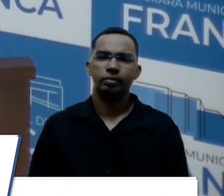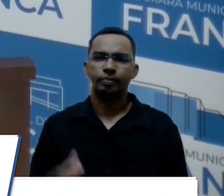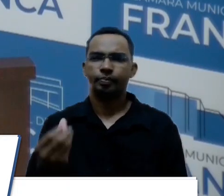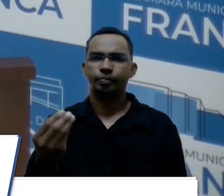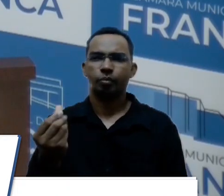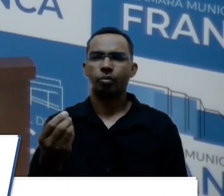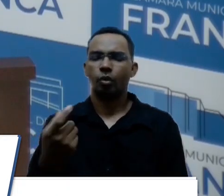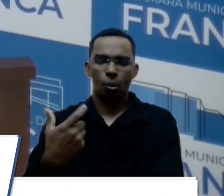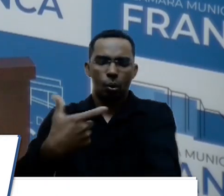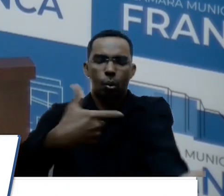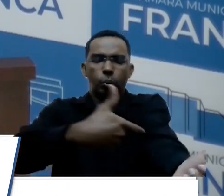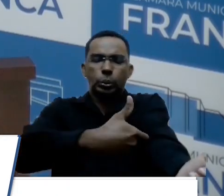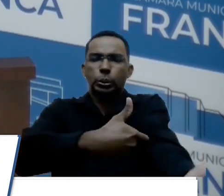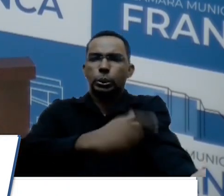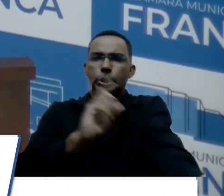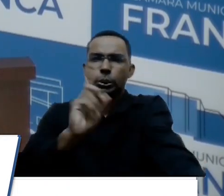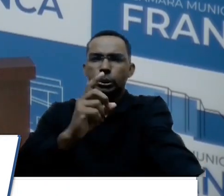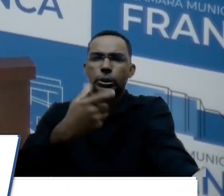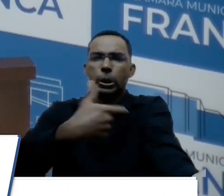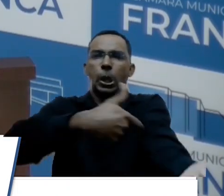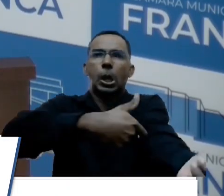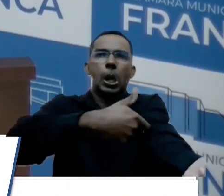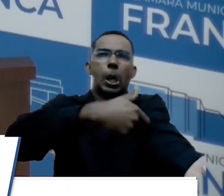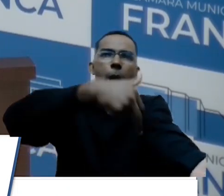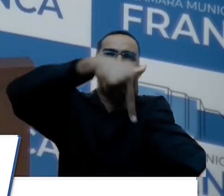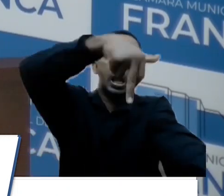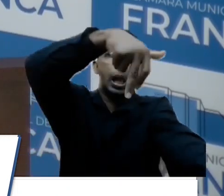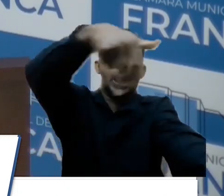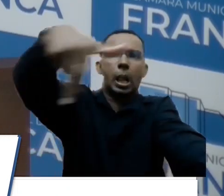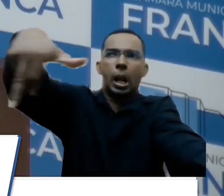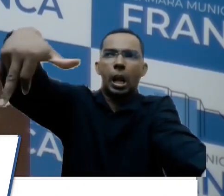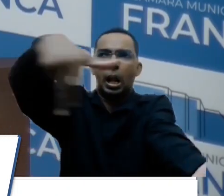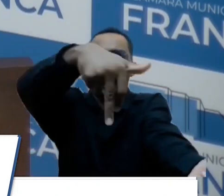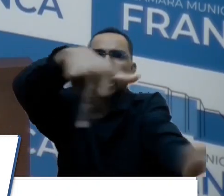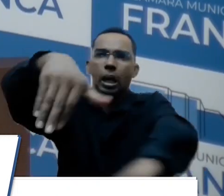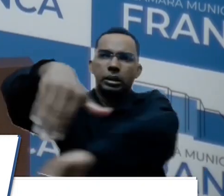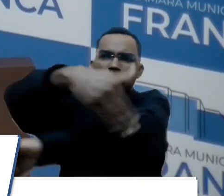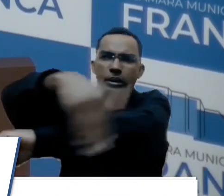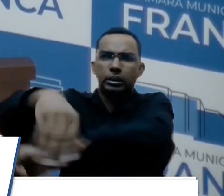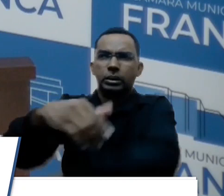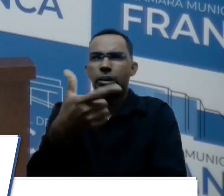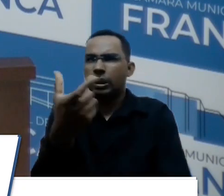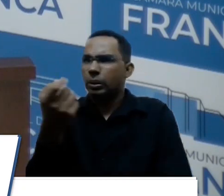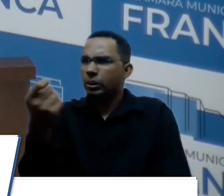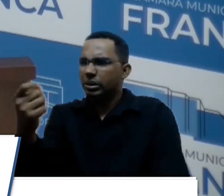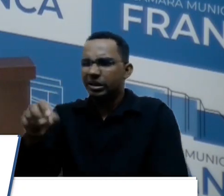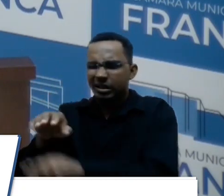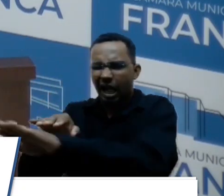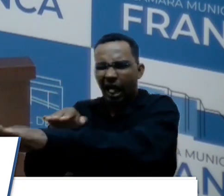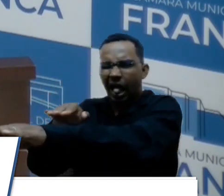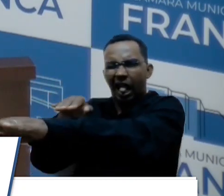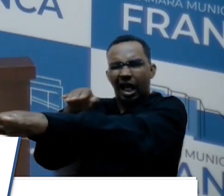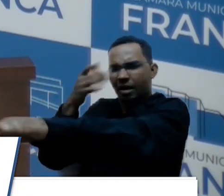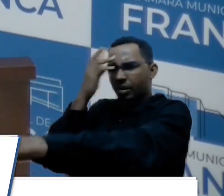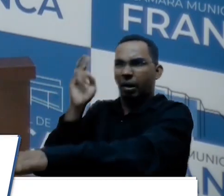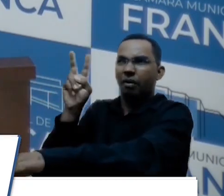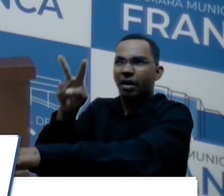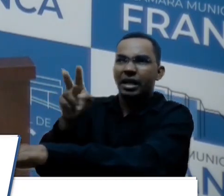cano de soro, pendurado, atravessando todo um corredor com 200 macas, todo mundo vendo ele no